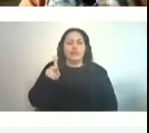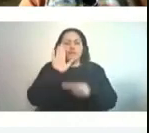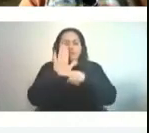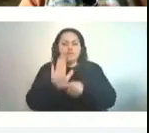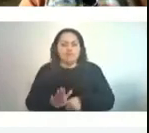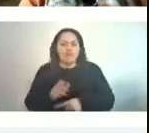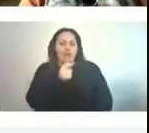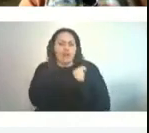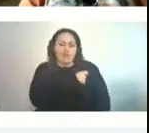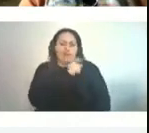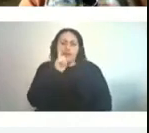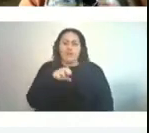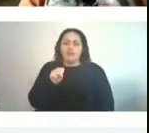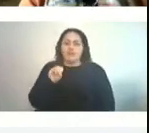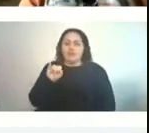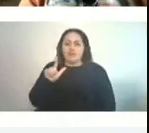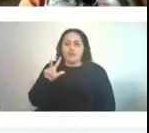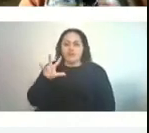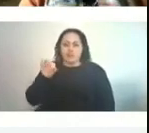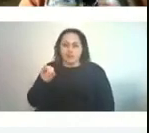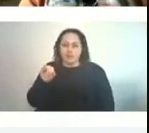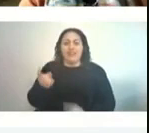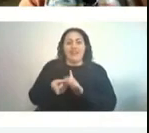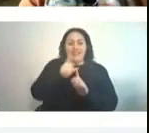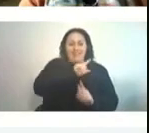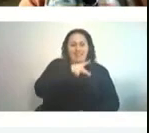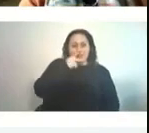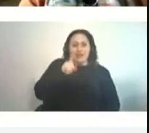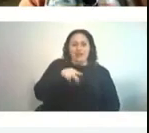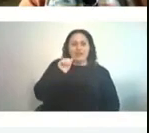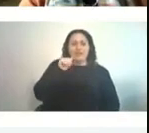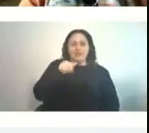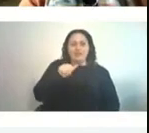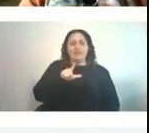diz o Silvio. A fala anterior era da Ana Luísa Serafim.